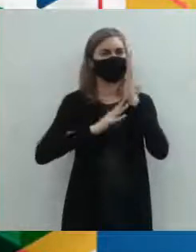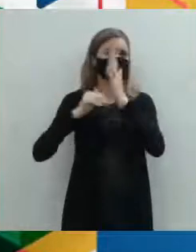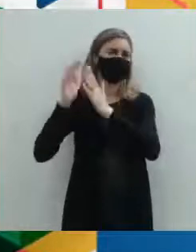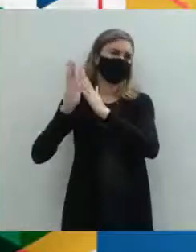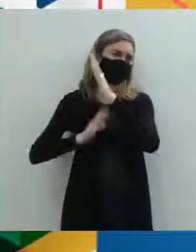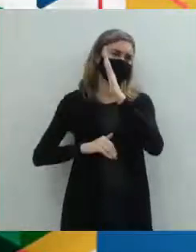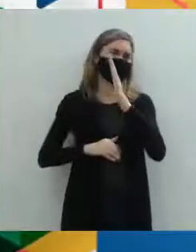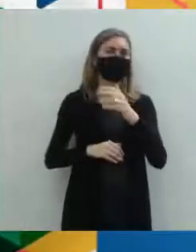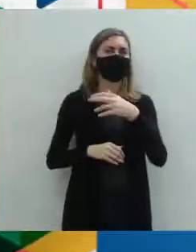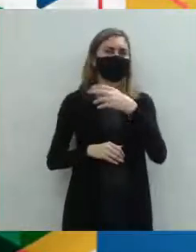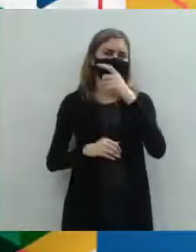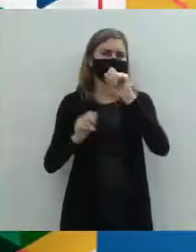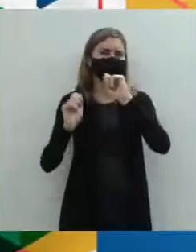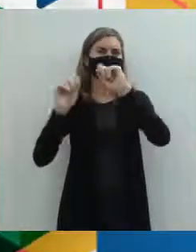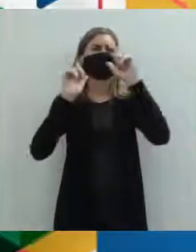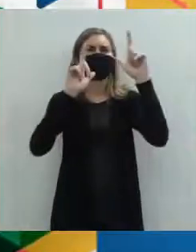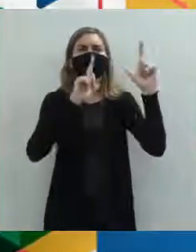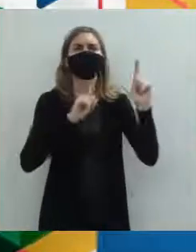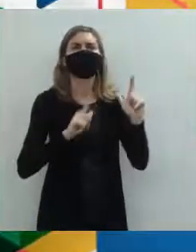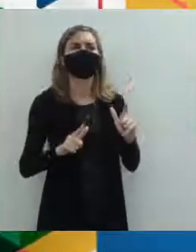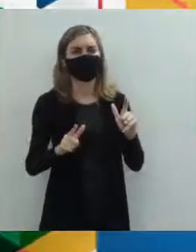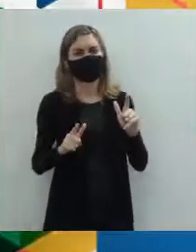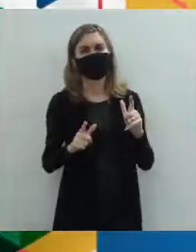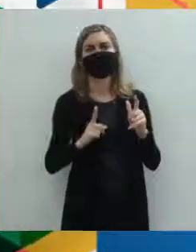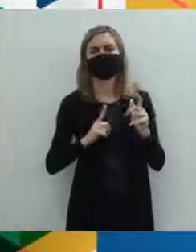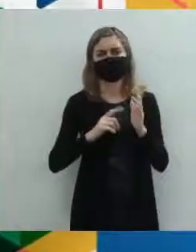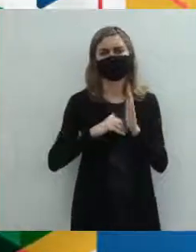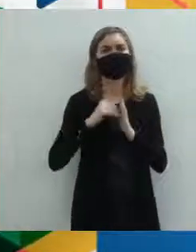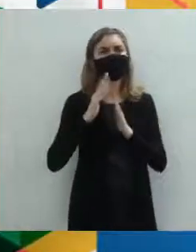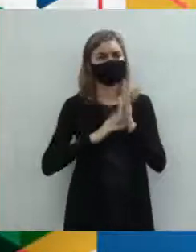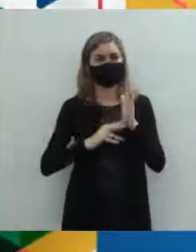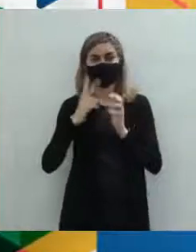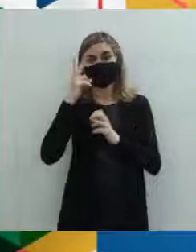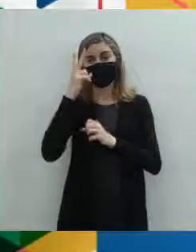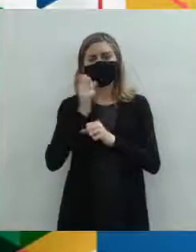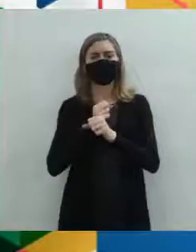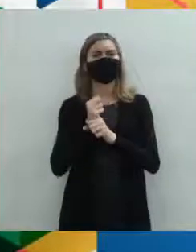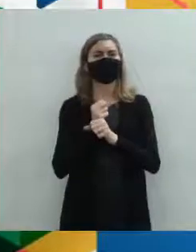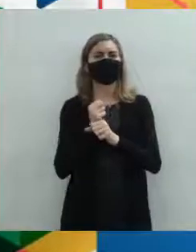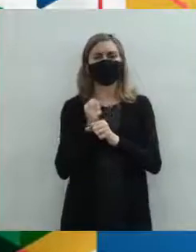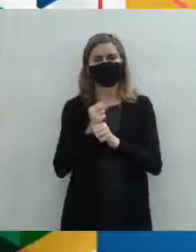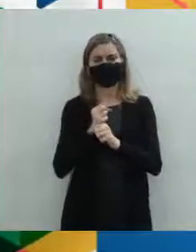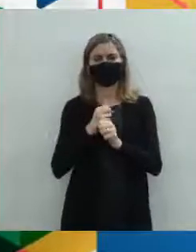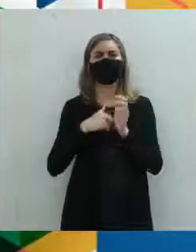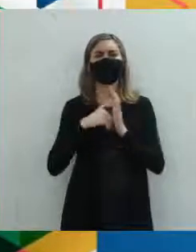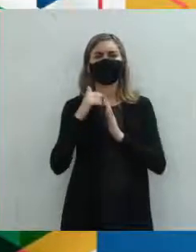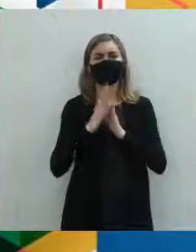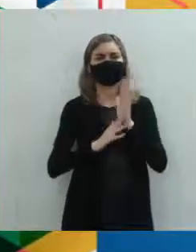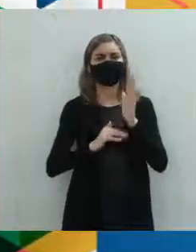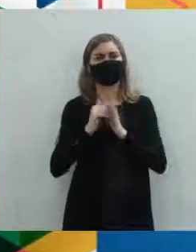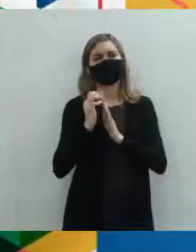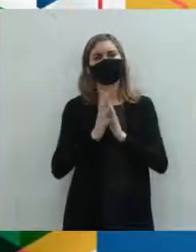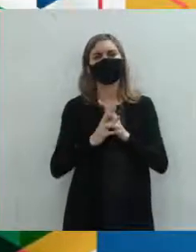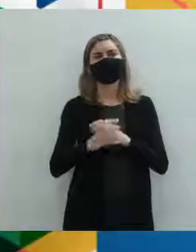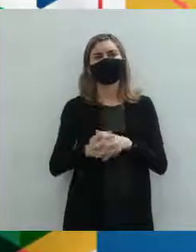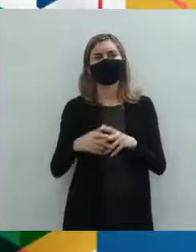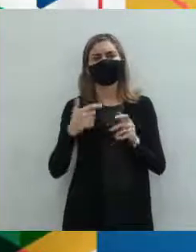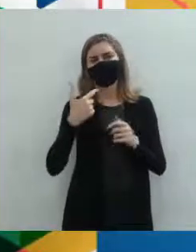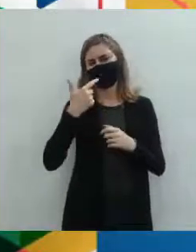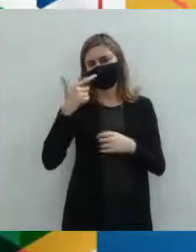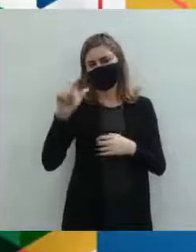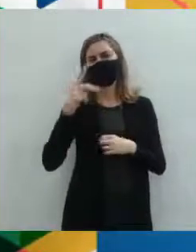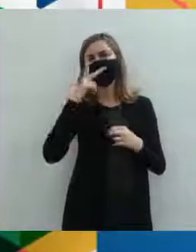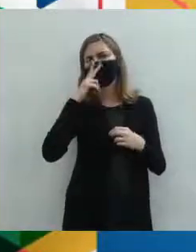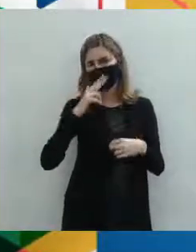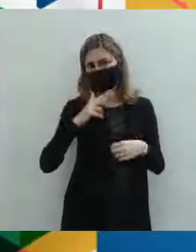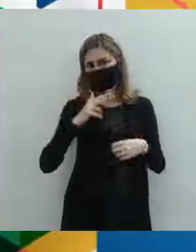E essas telas, elas estão... Ele pintou em 2 anos. Em 2 anos ele pintou essas 30 telas. Outro, o mesmo